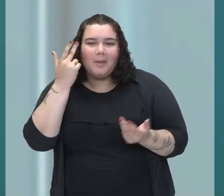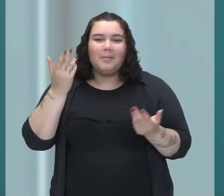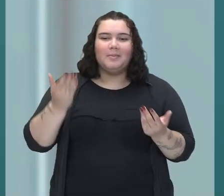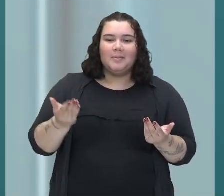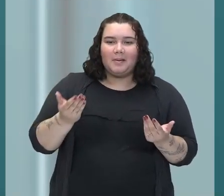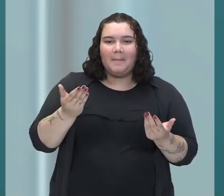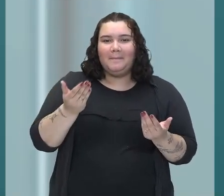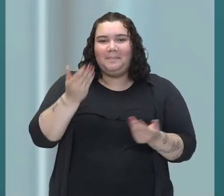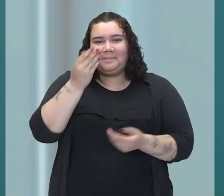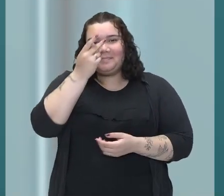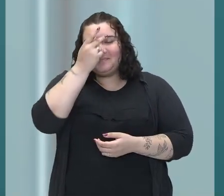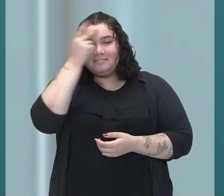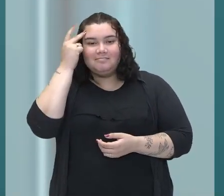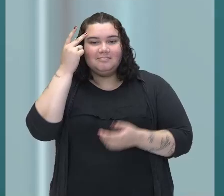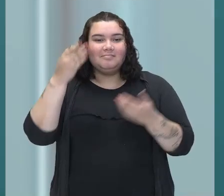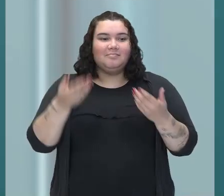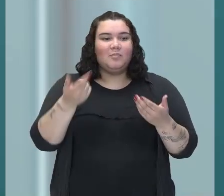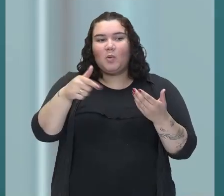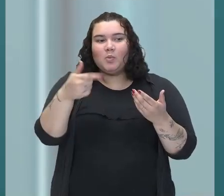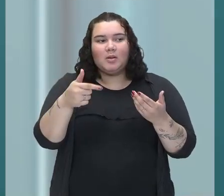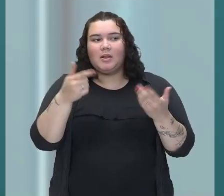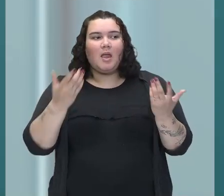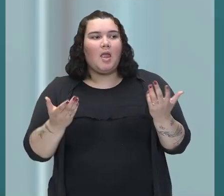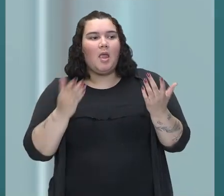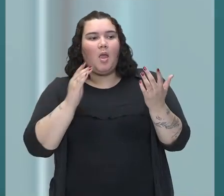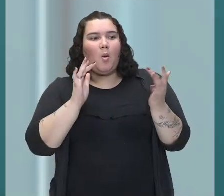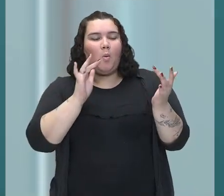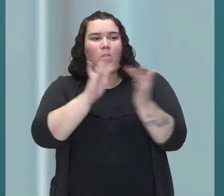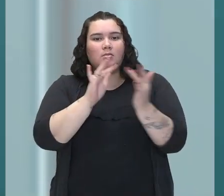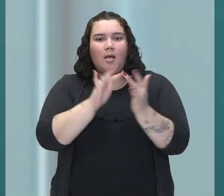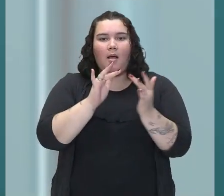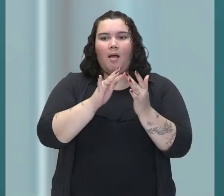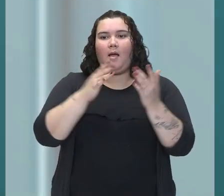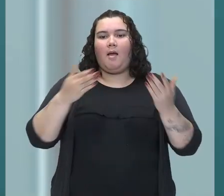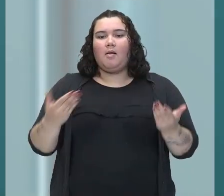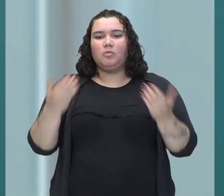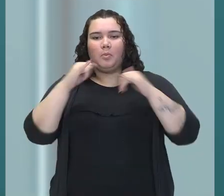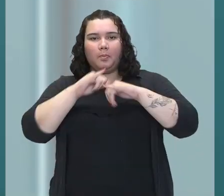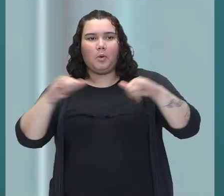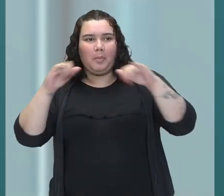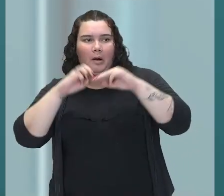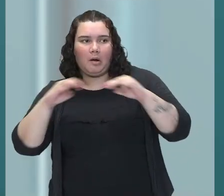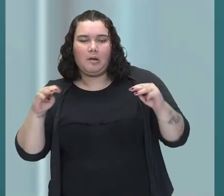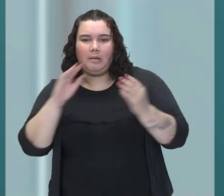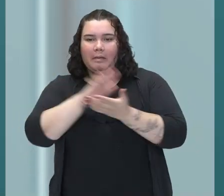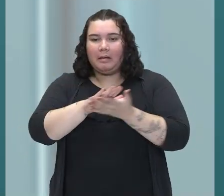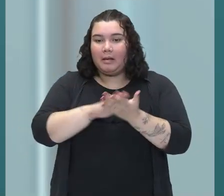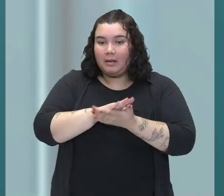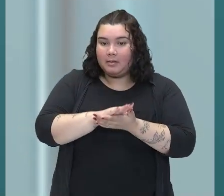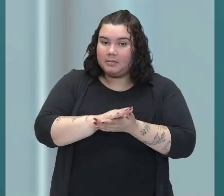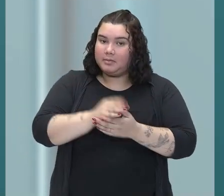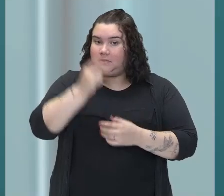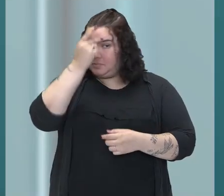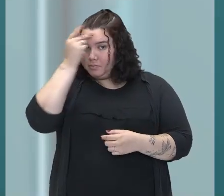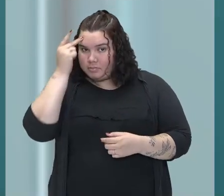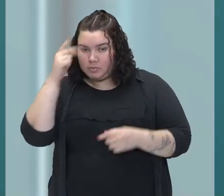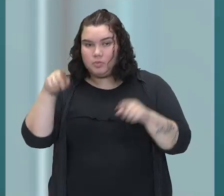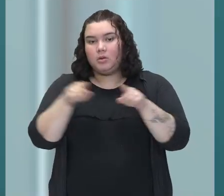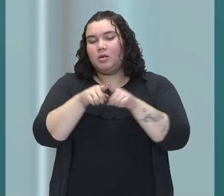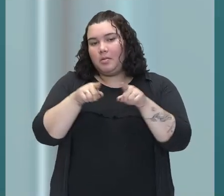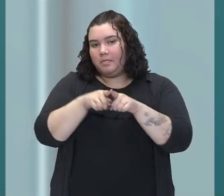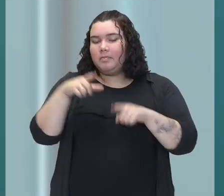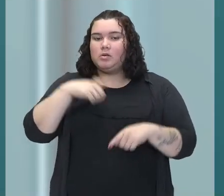não estão diretamente relacionados a patrocínios e merchandising, sim, essas pessoas também se beneficiam,